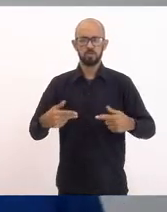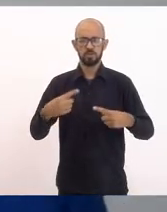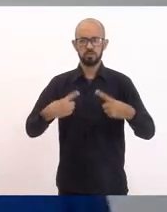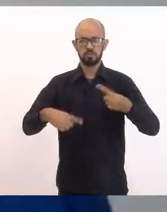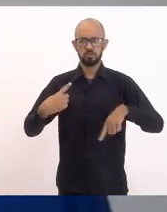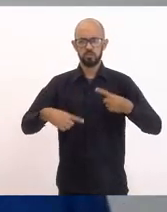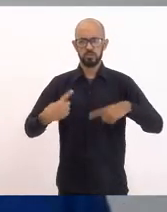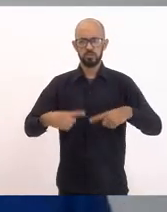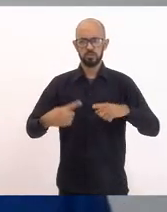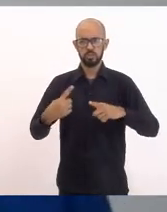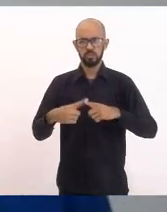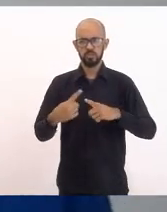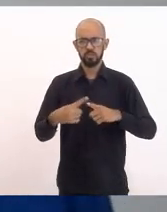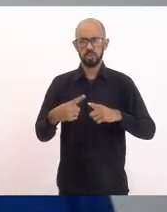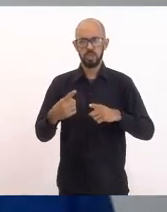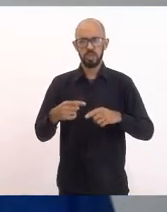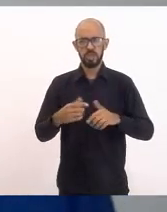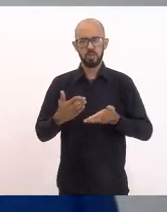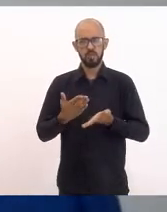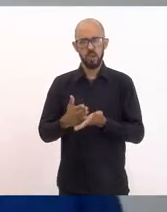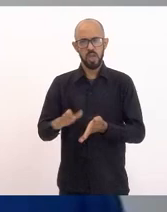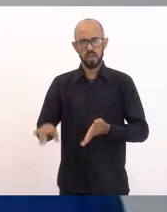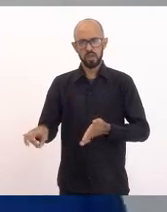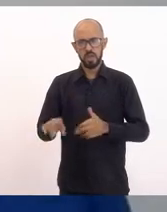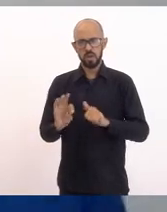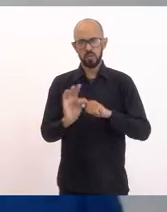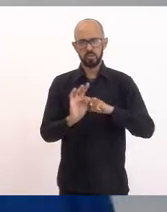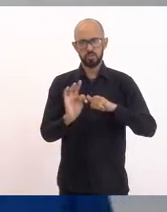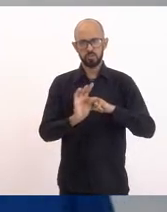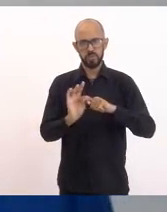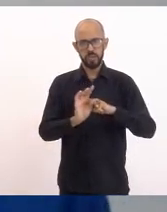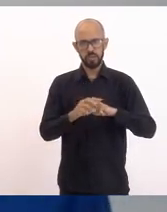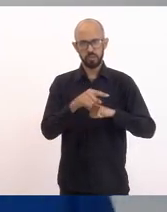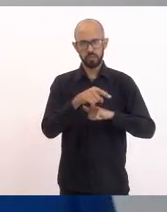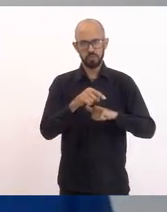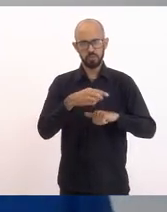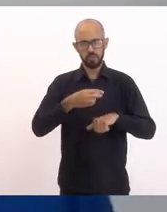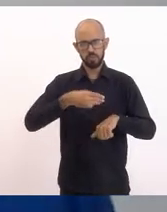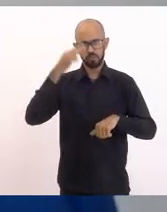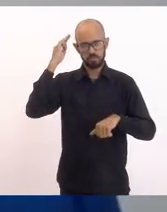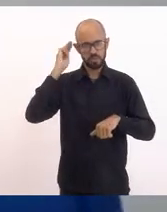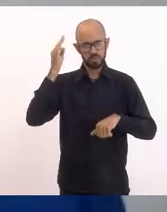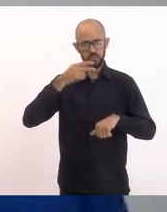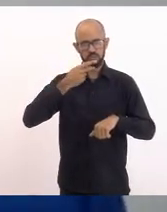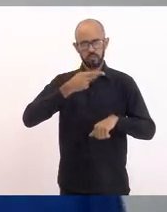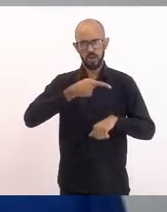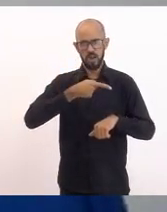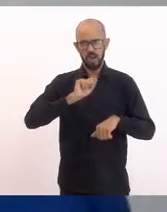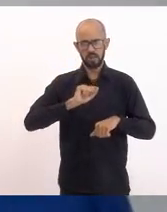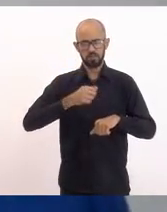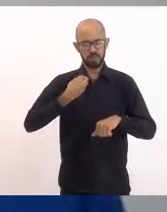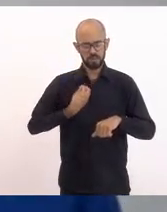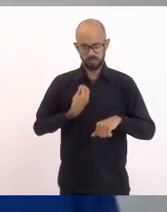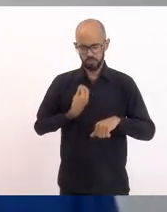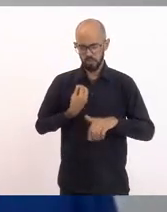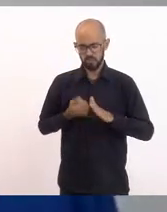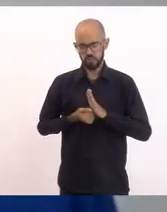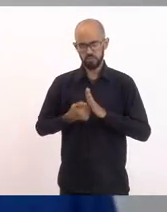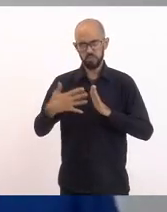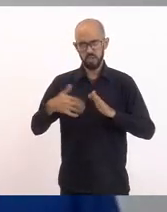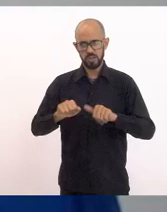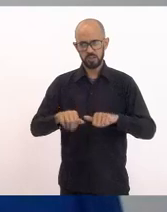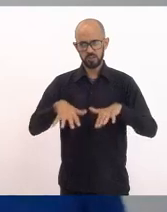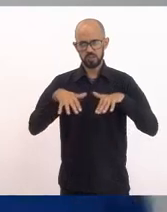parte técnica na responsabilidade do nosso líder, companheiro Márcio Pacheco, que participou de diversas audiências